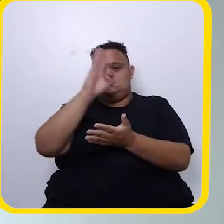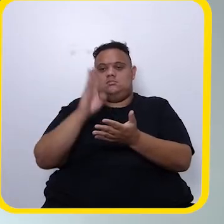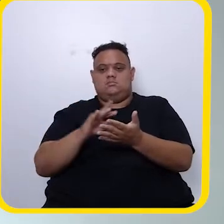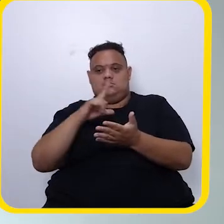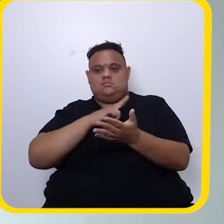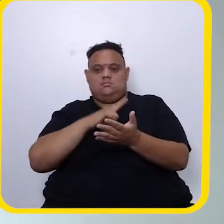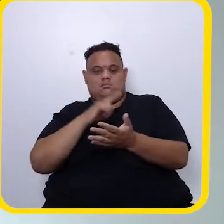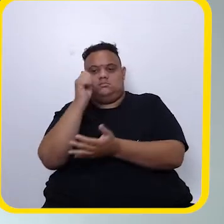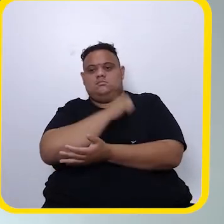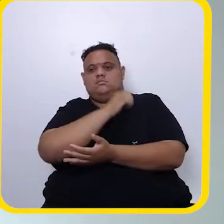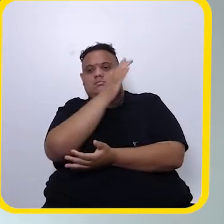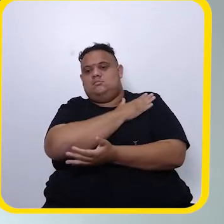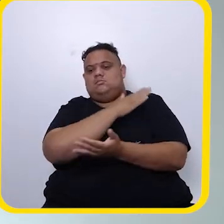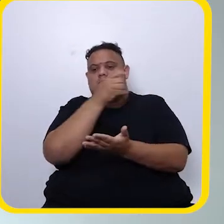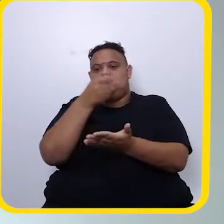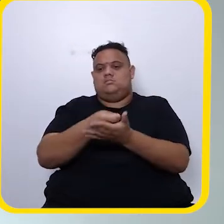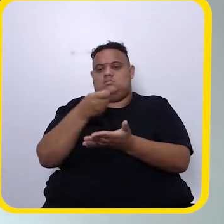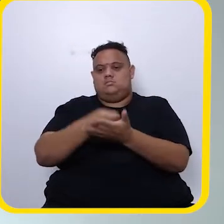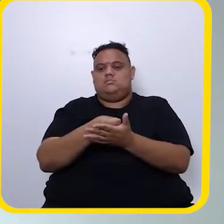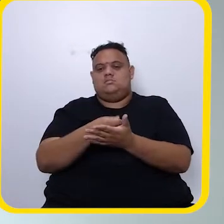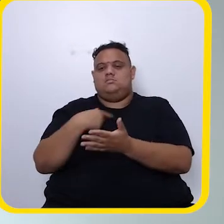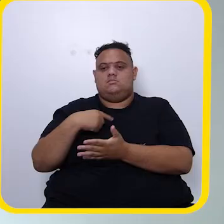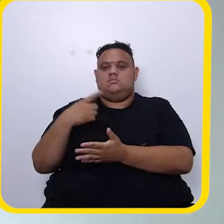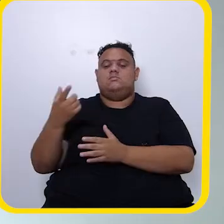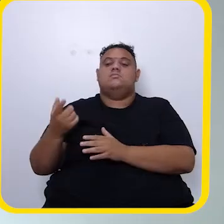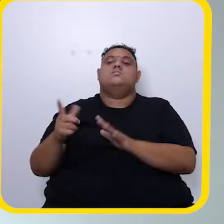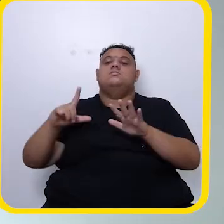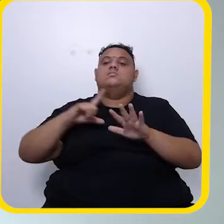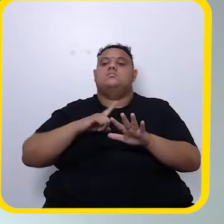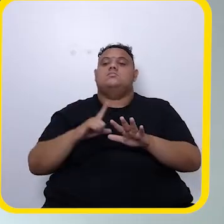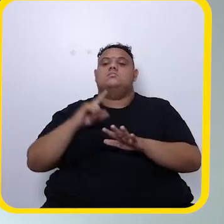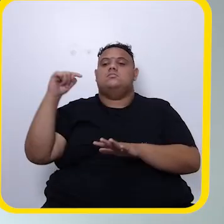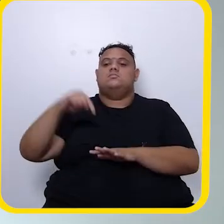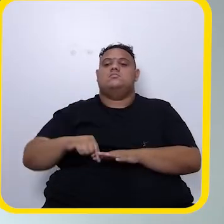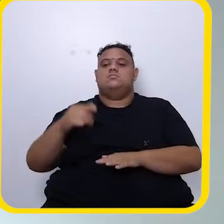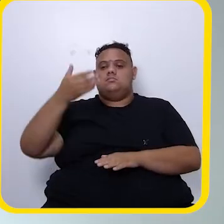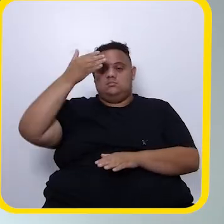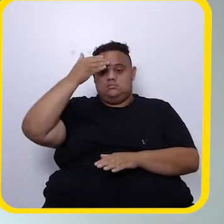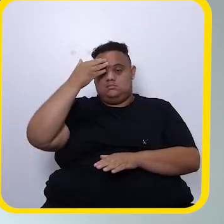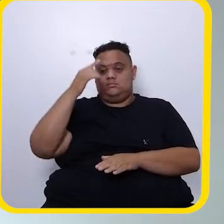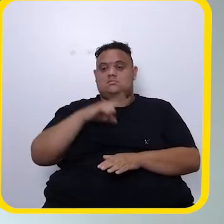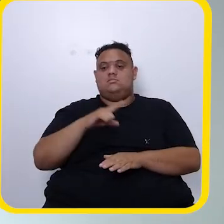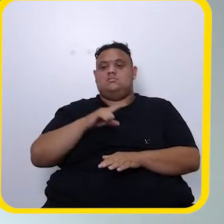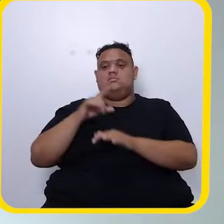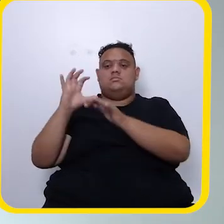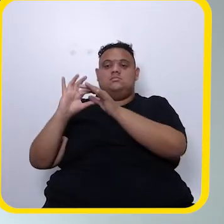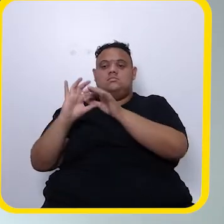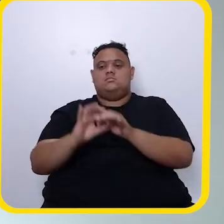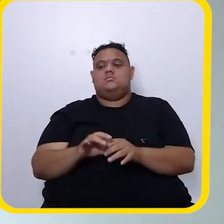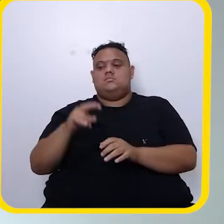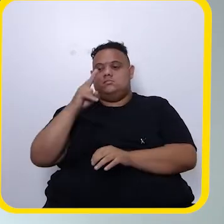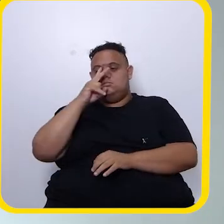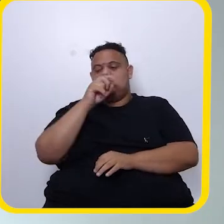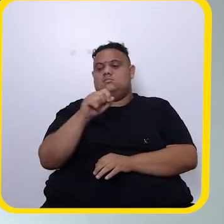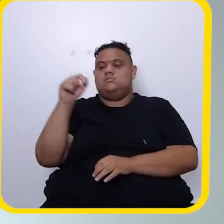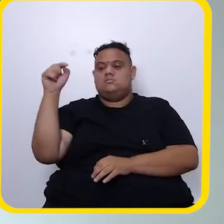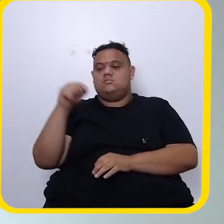Brasil. Então, vejam que Cuba, né, ele traz, né, esse contexto mais